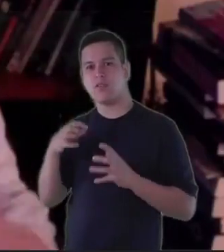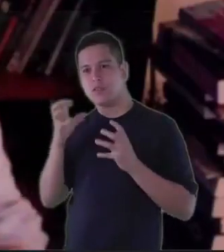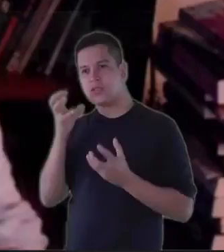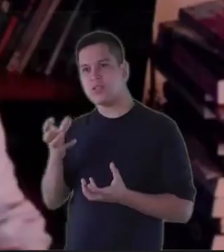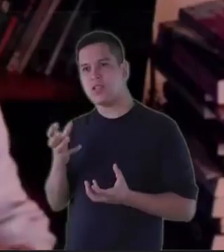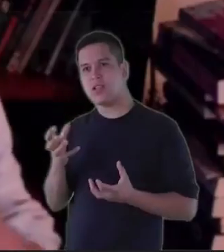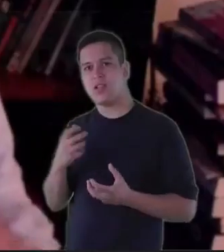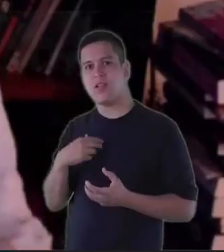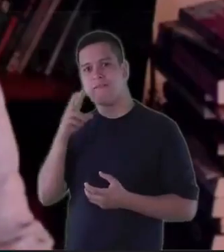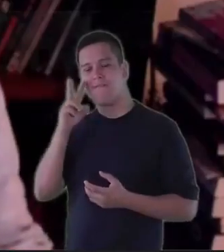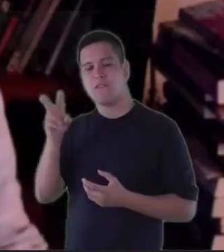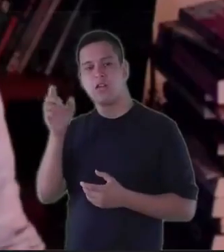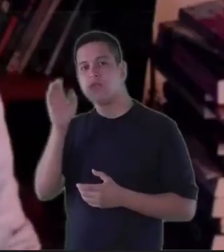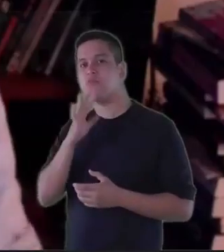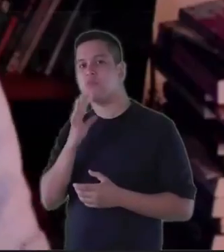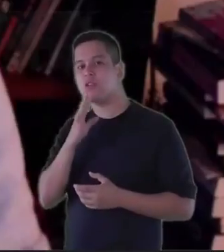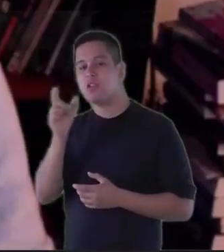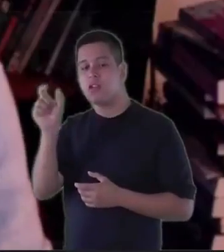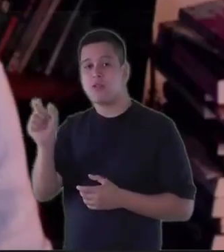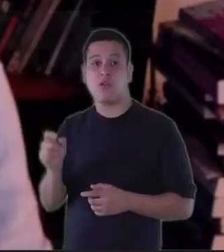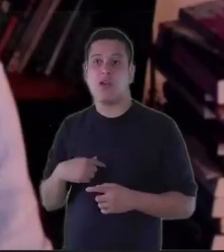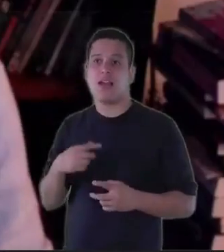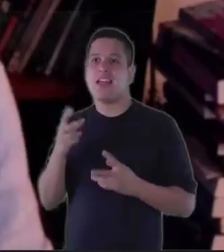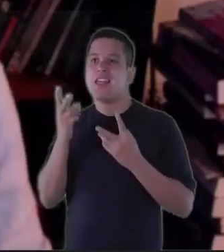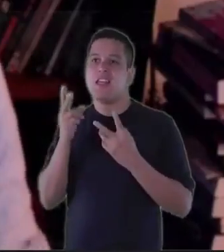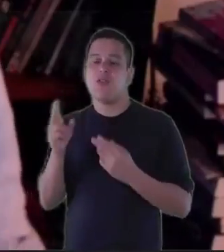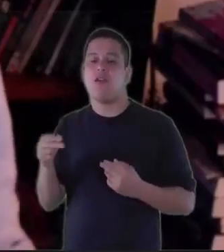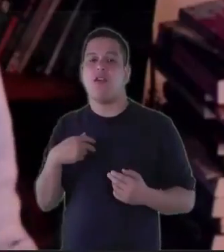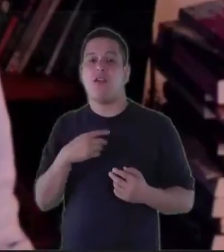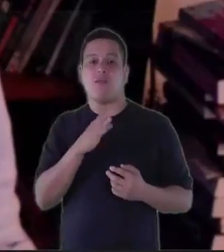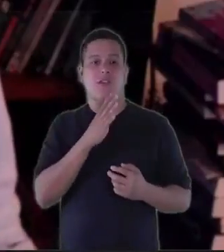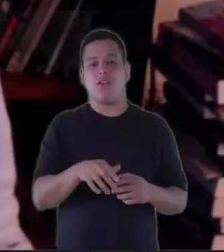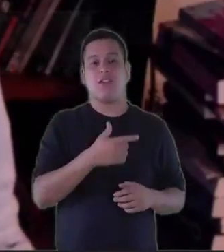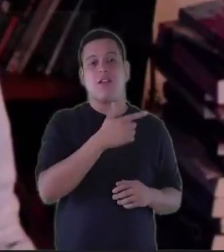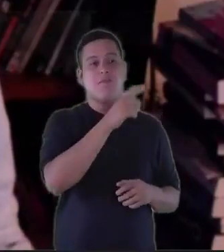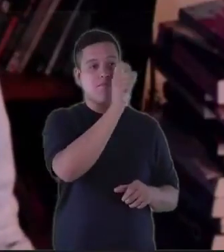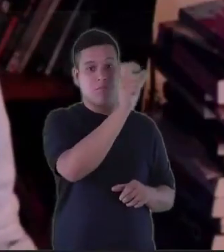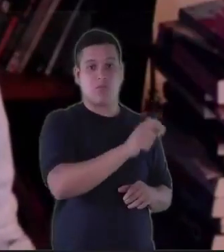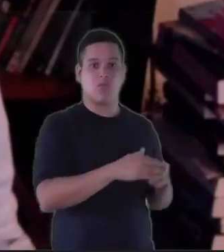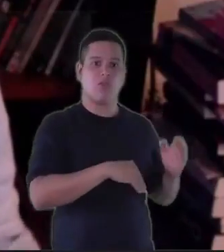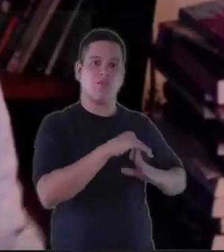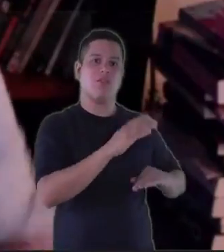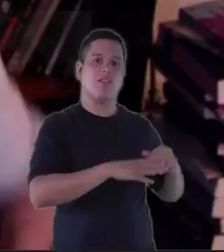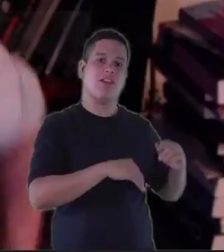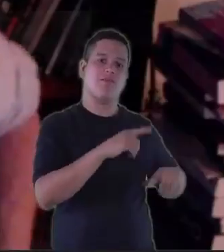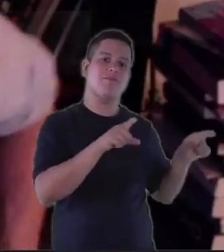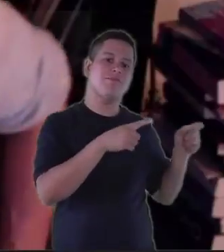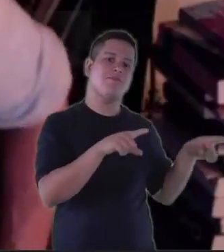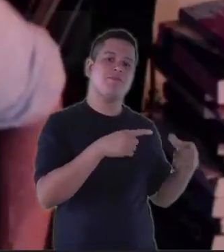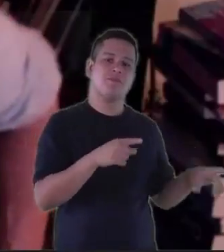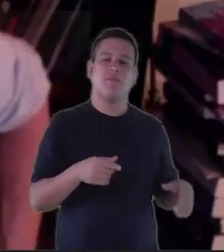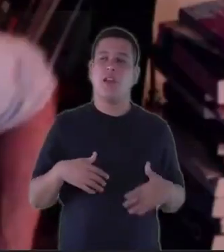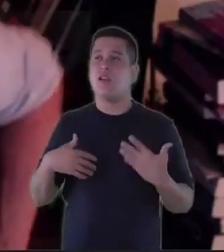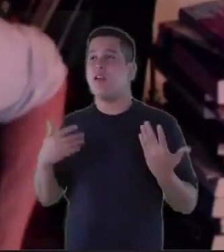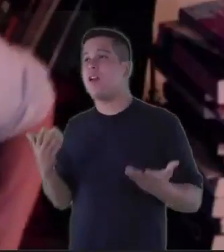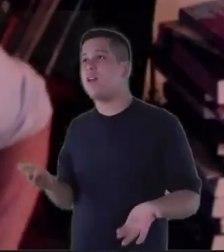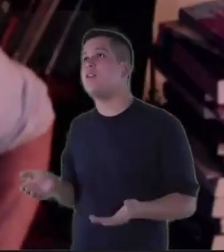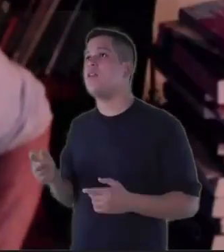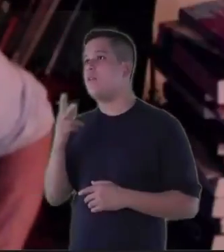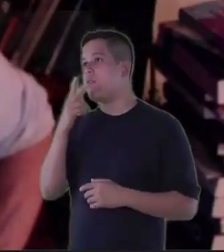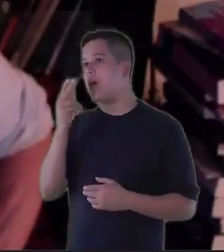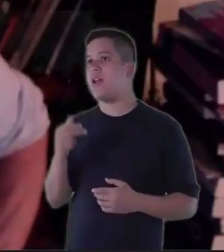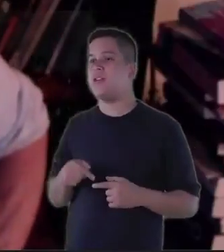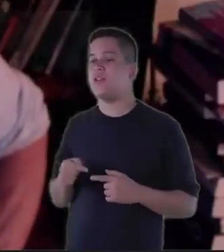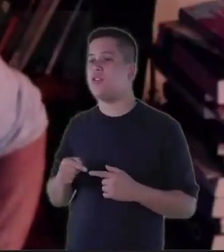tanto quanto a do guitarrista, sabe? E então foram desejos assim de expressão artística